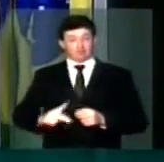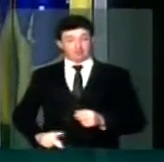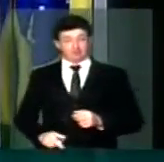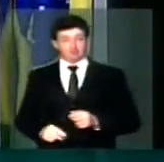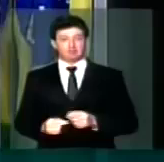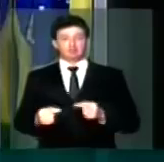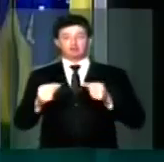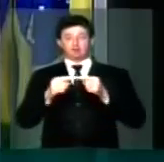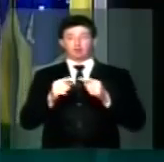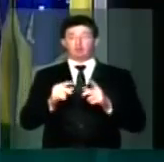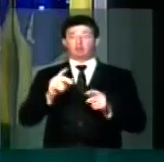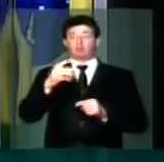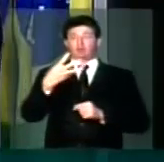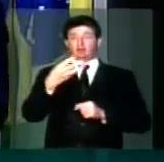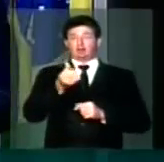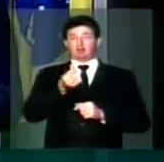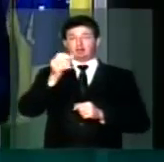segundo